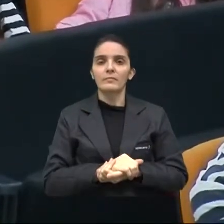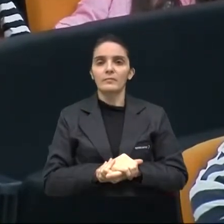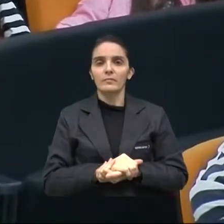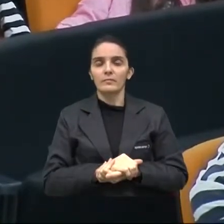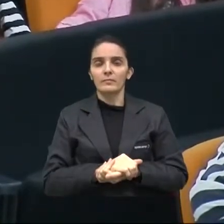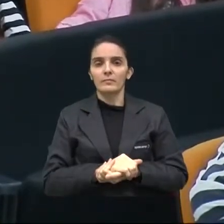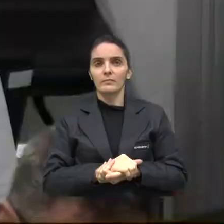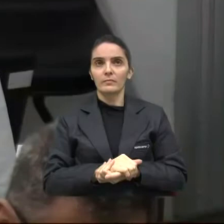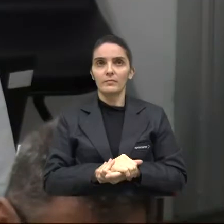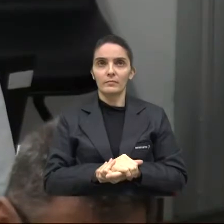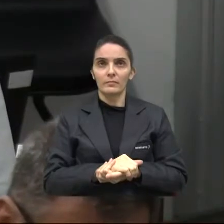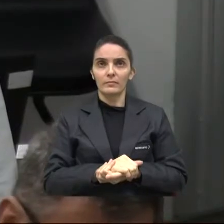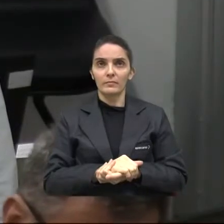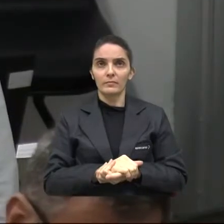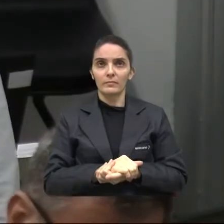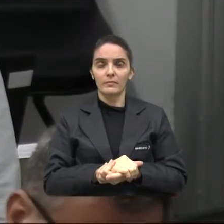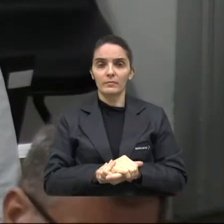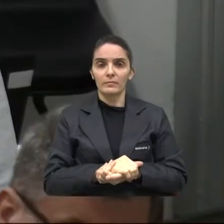E